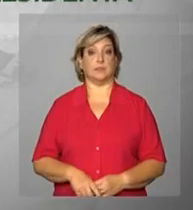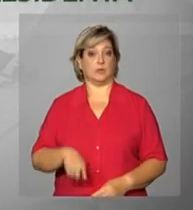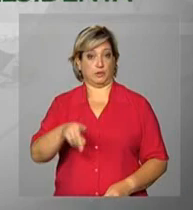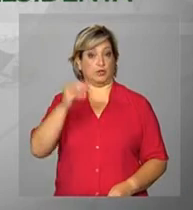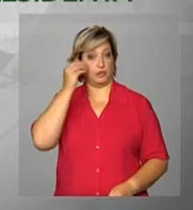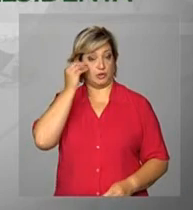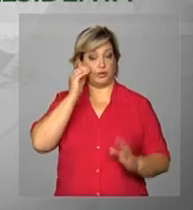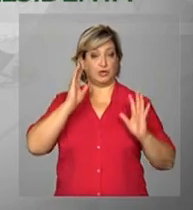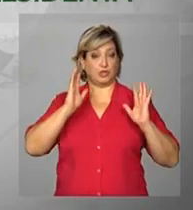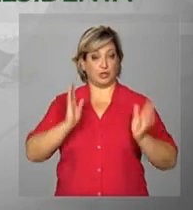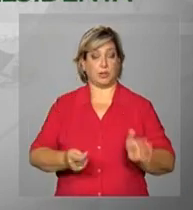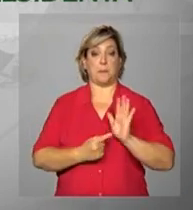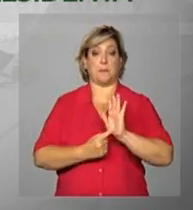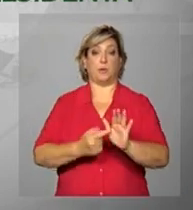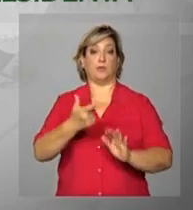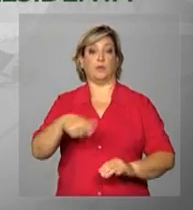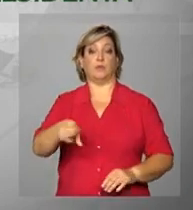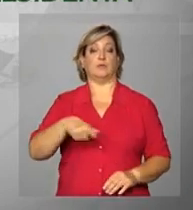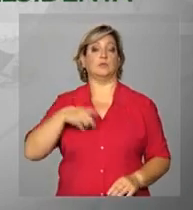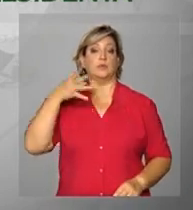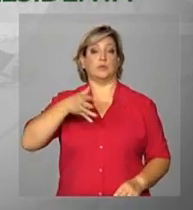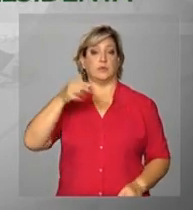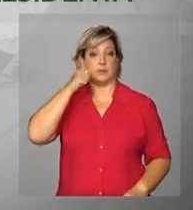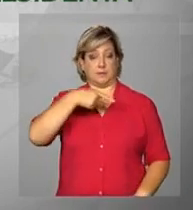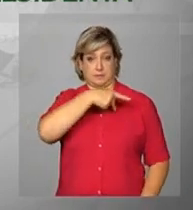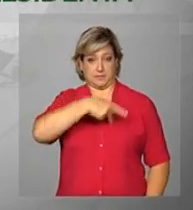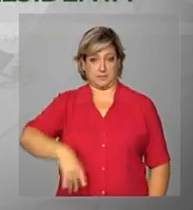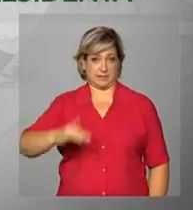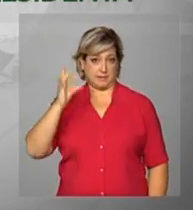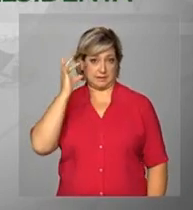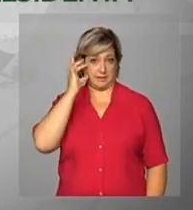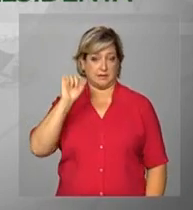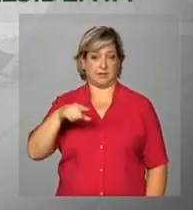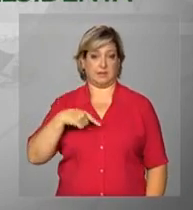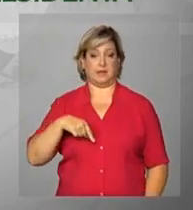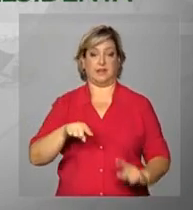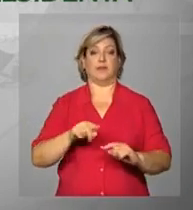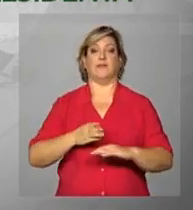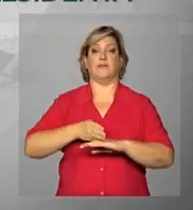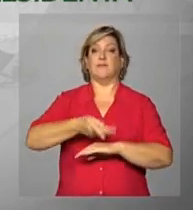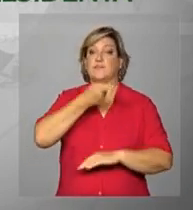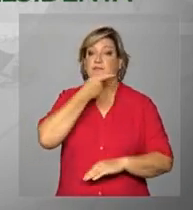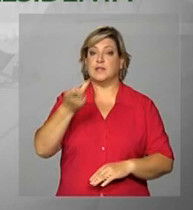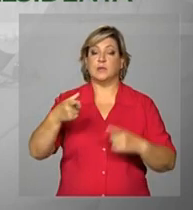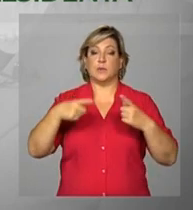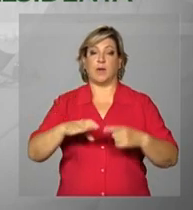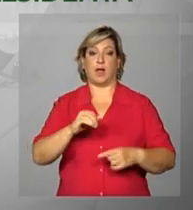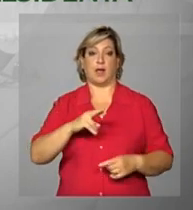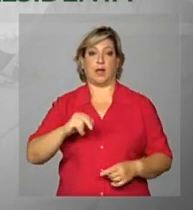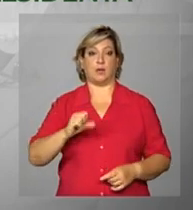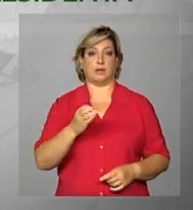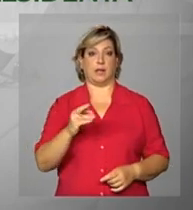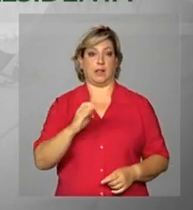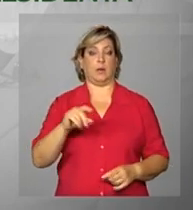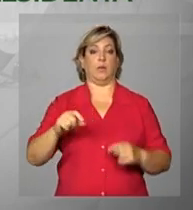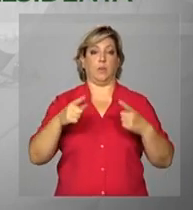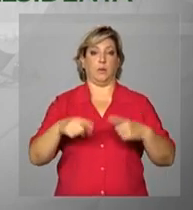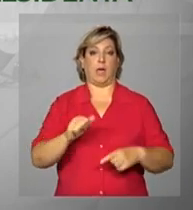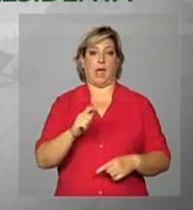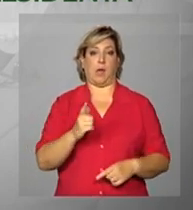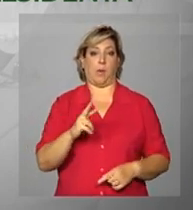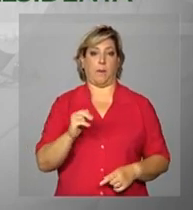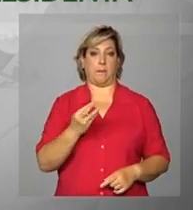Você assistiu à reapresentação do discurso da presidenta Dilma Rousseff durante visita ao Canal do Sertão, em Água